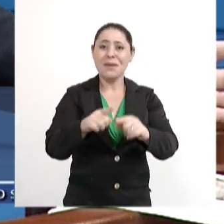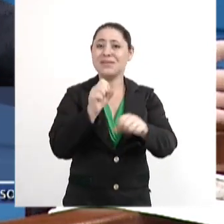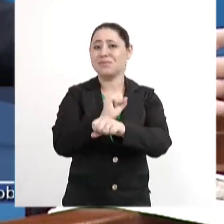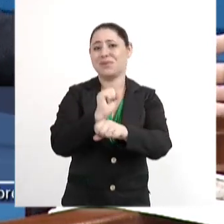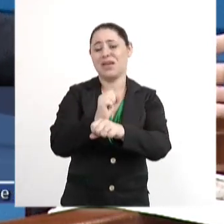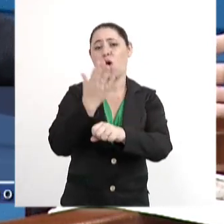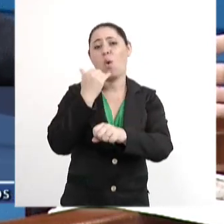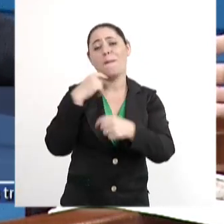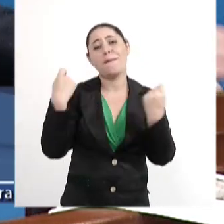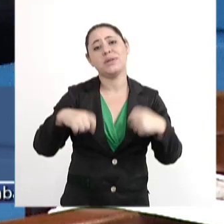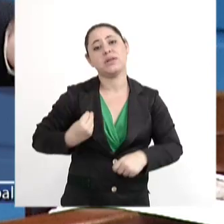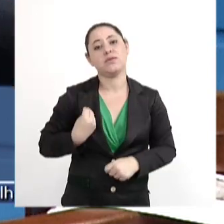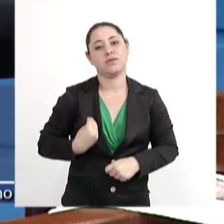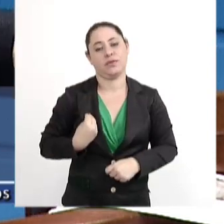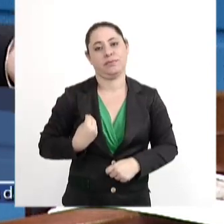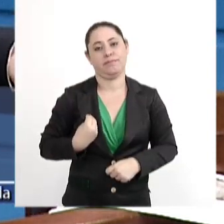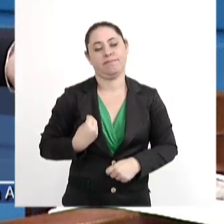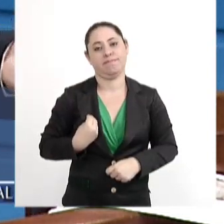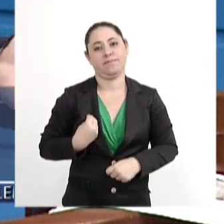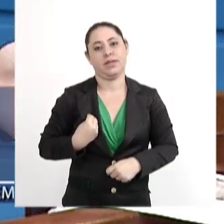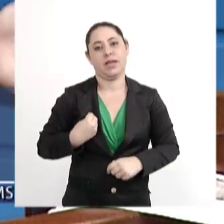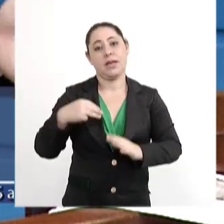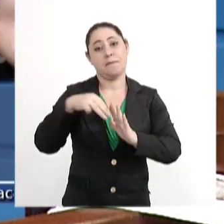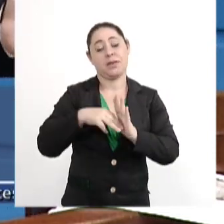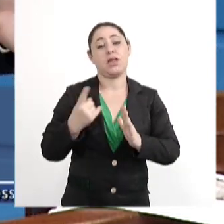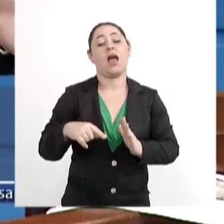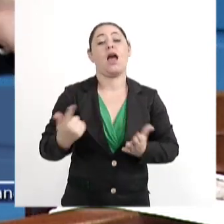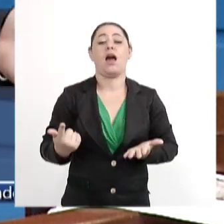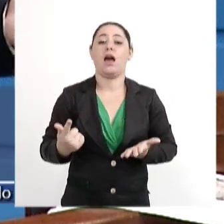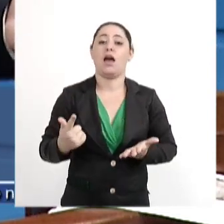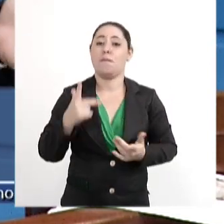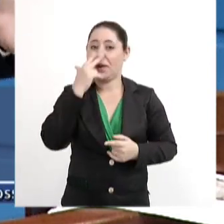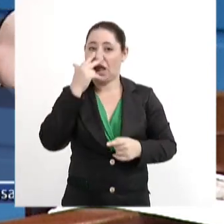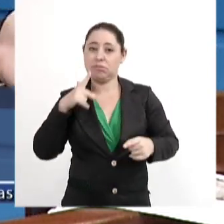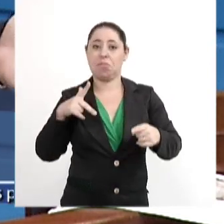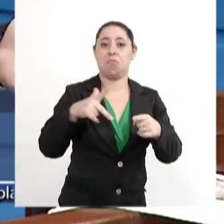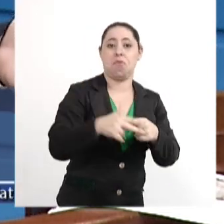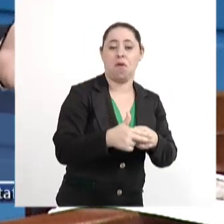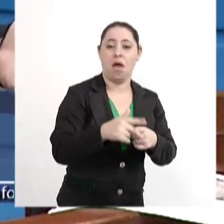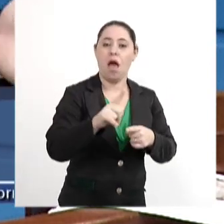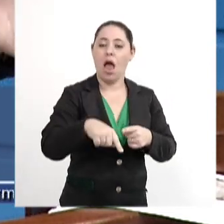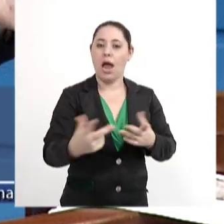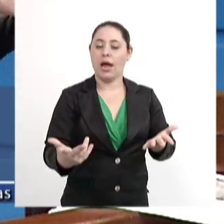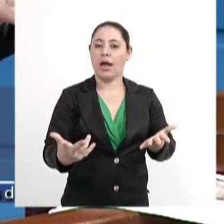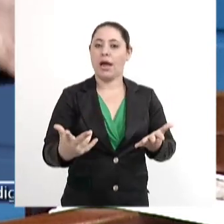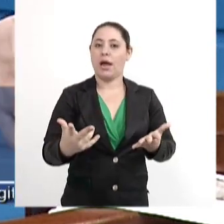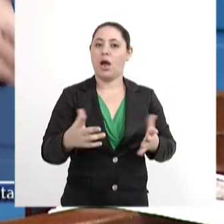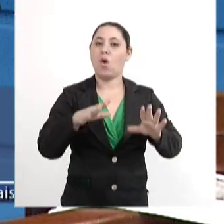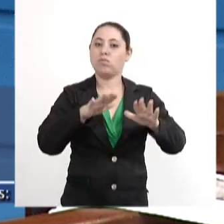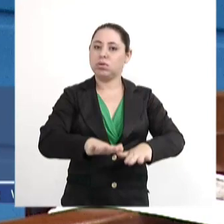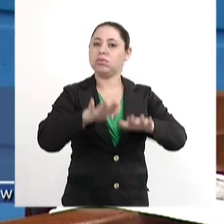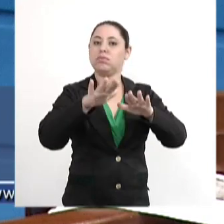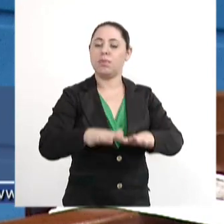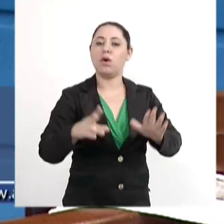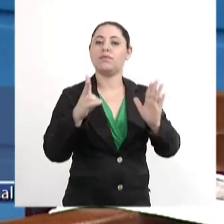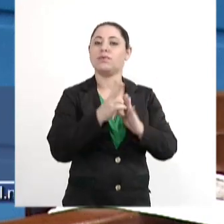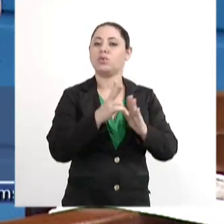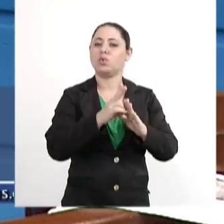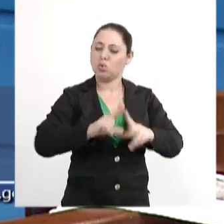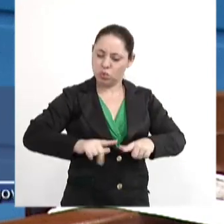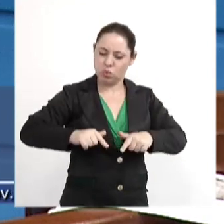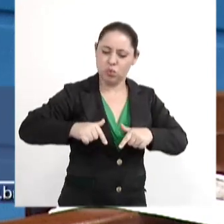tem que sobreviver. E uma medida dessa aqui é uma retaliação, na verdade, ao movimento indígena que